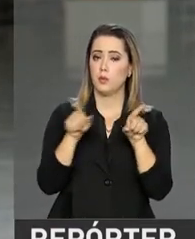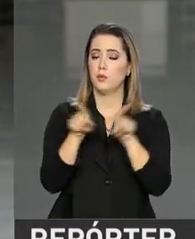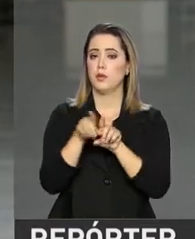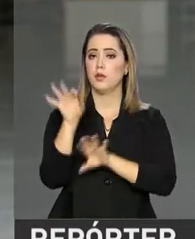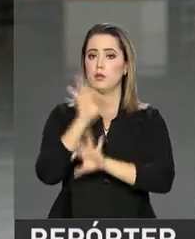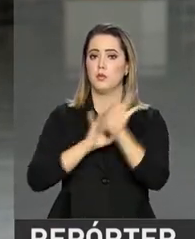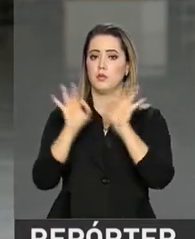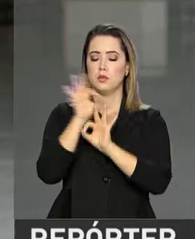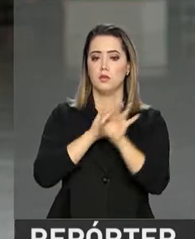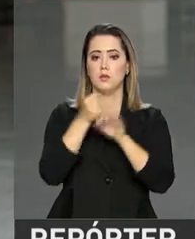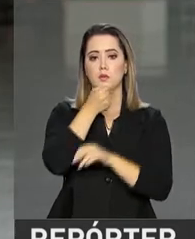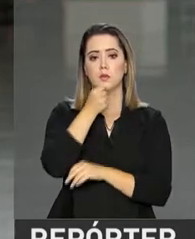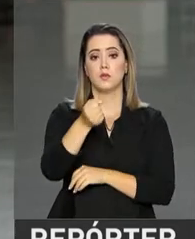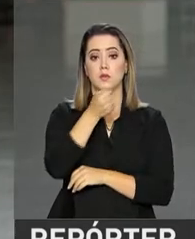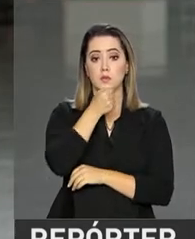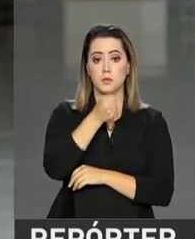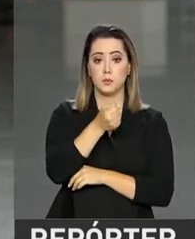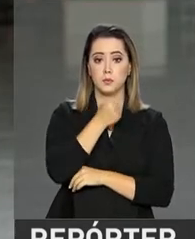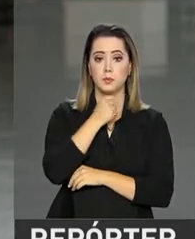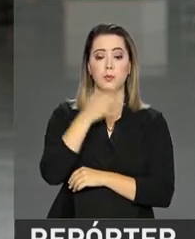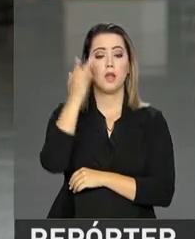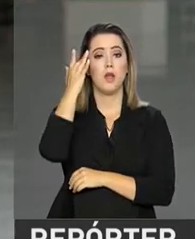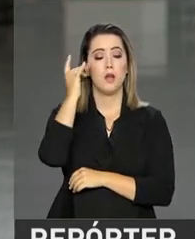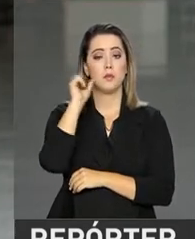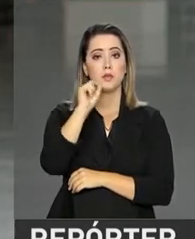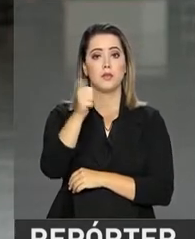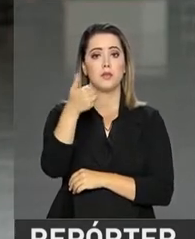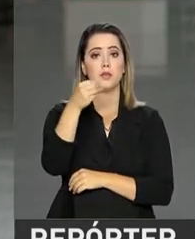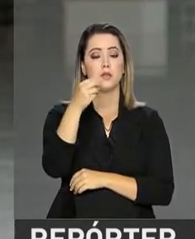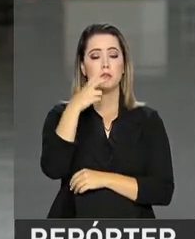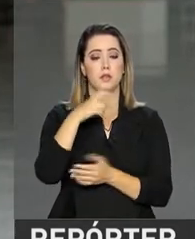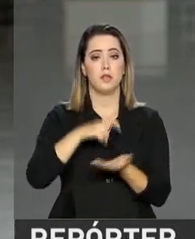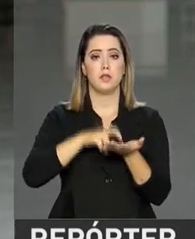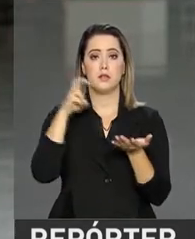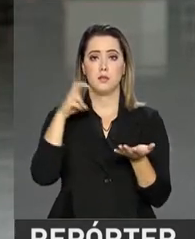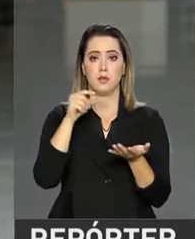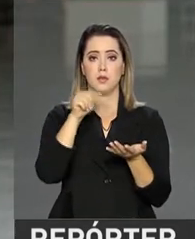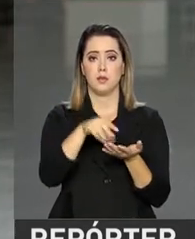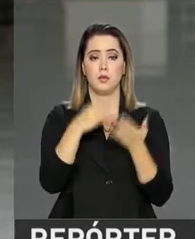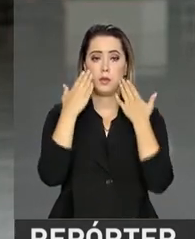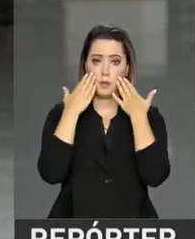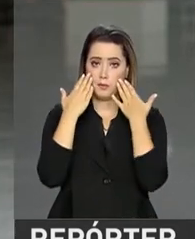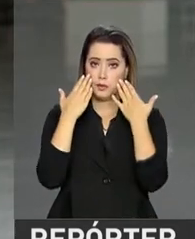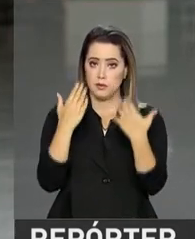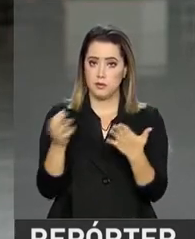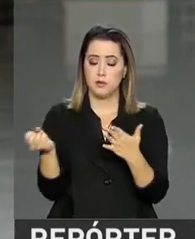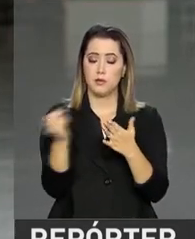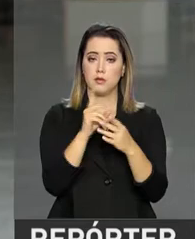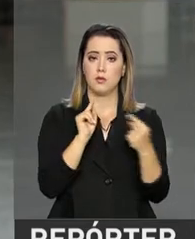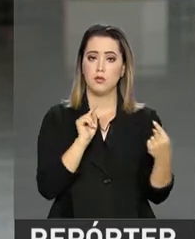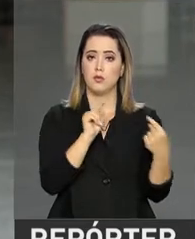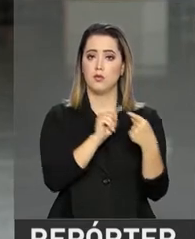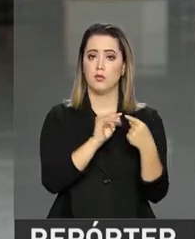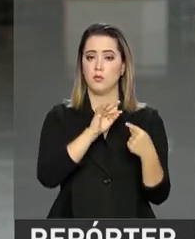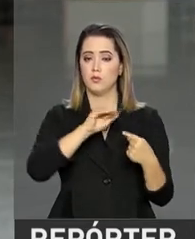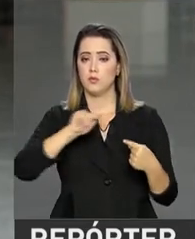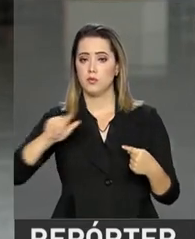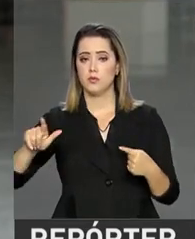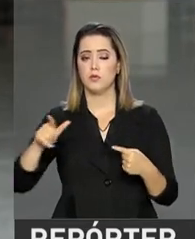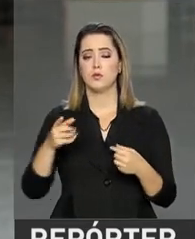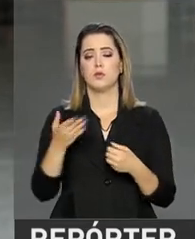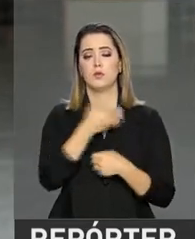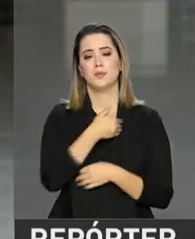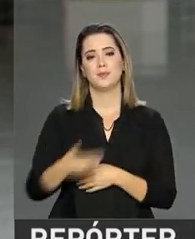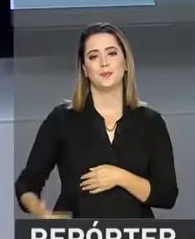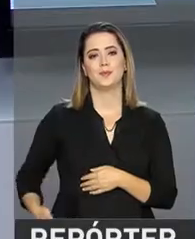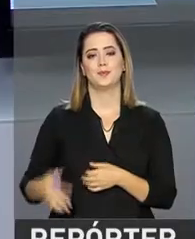concedem entrevista coletiva amanhã às 10 horas da manhã para apresentar a nova meta fiscal do governo eu voto com você